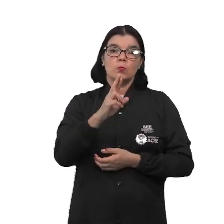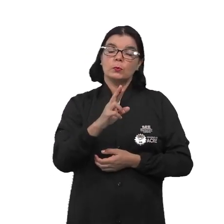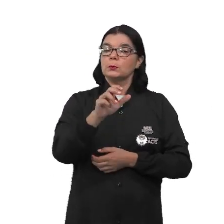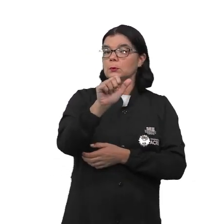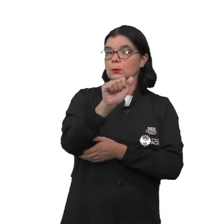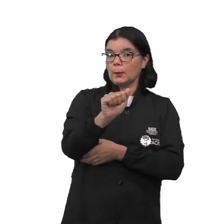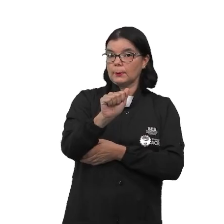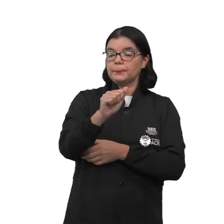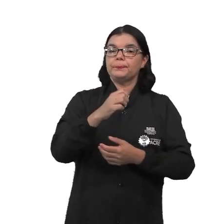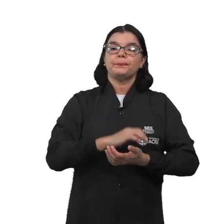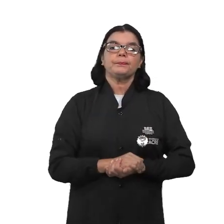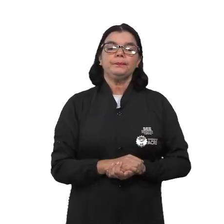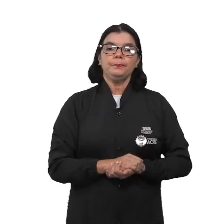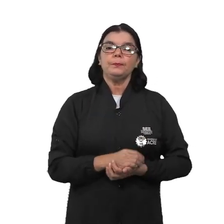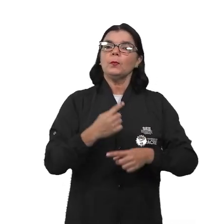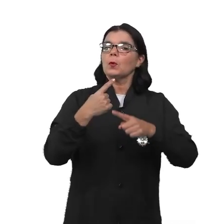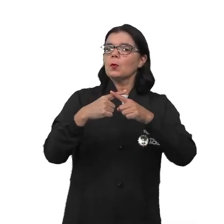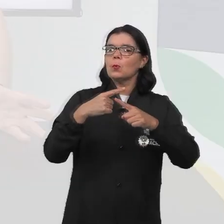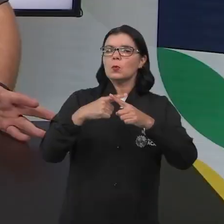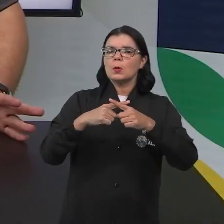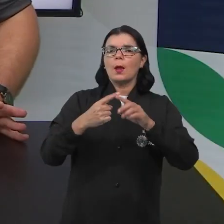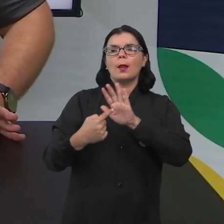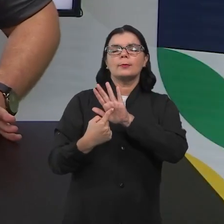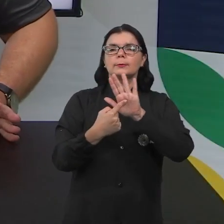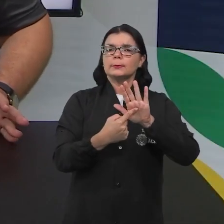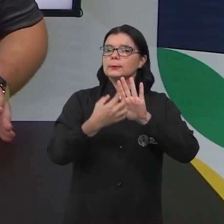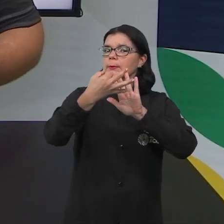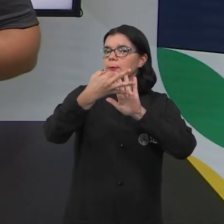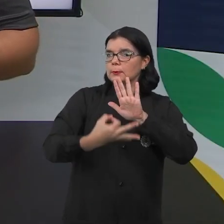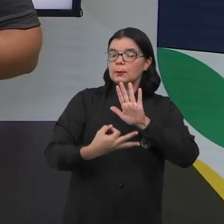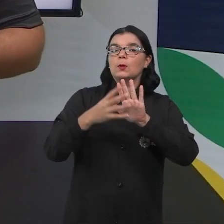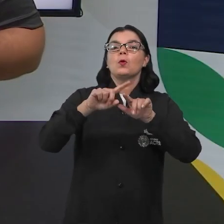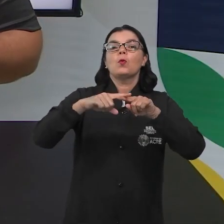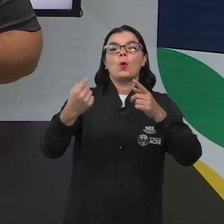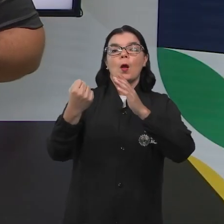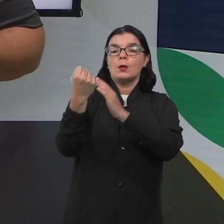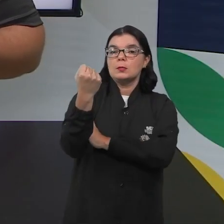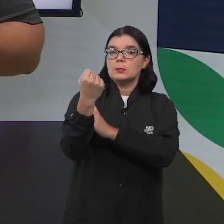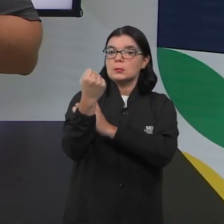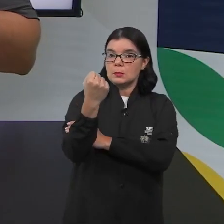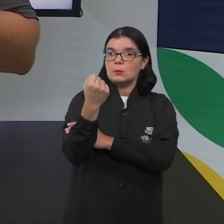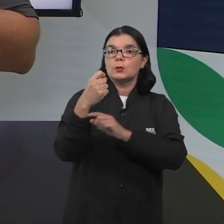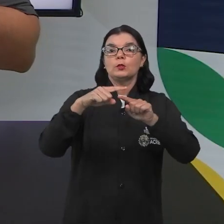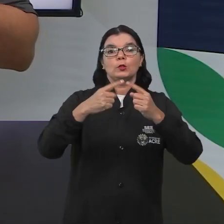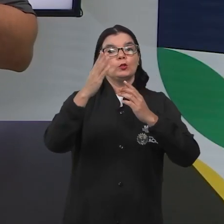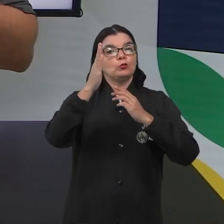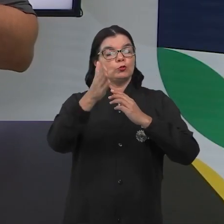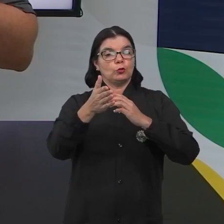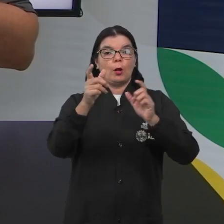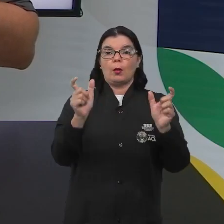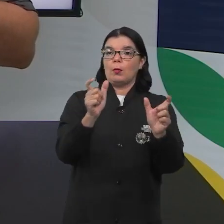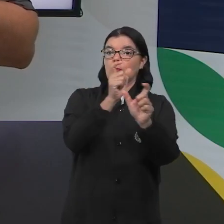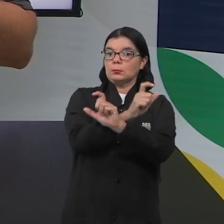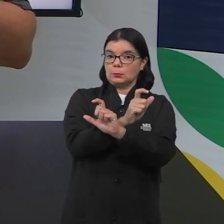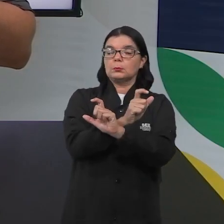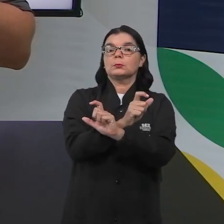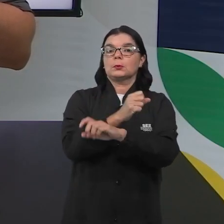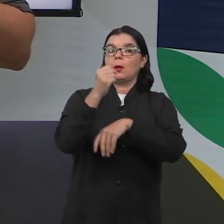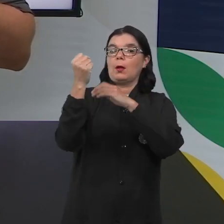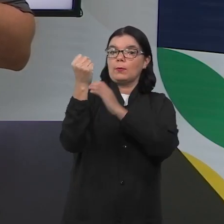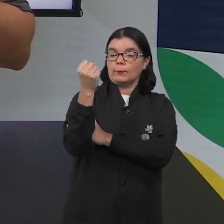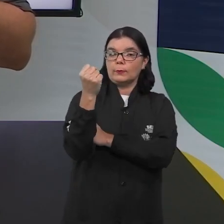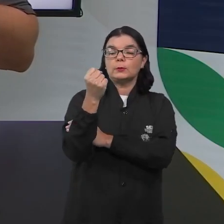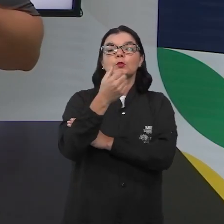A. A alternativa A, ela expressa perfeitamente qual é essa força resultante, já que ela é oposta à força resultante